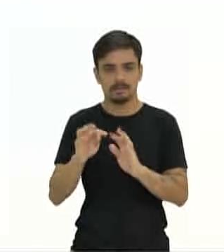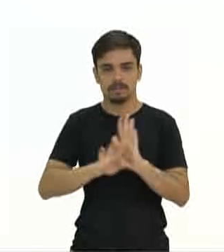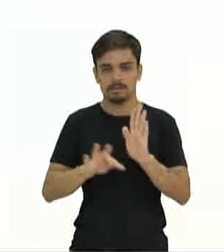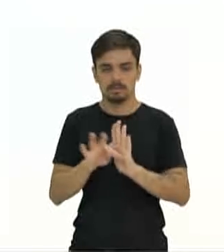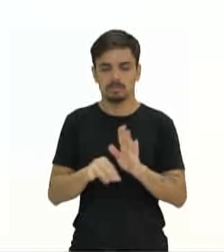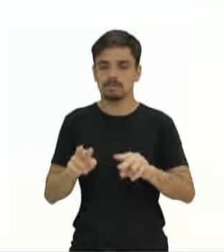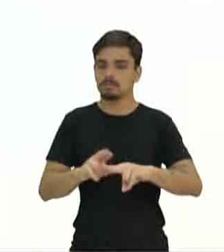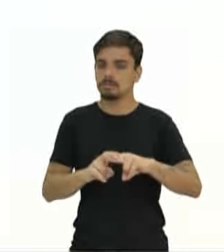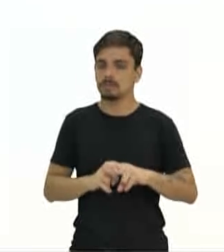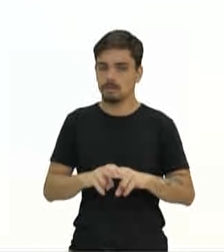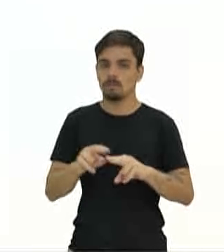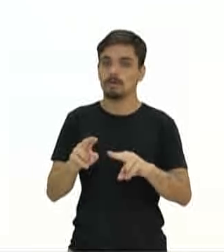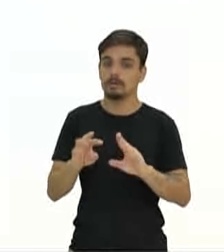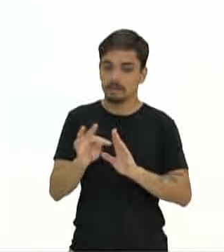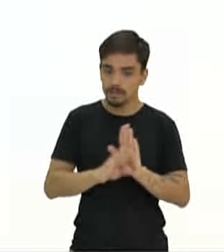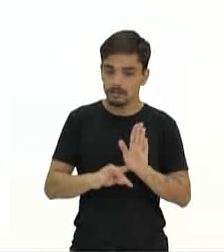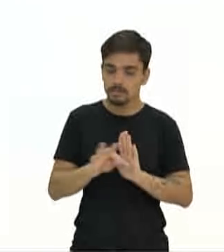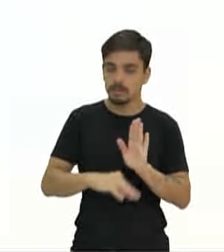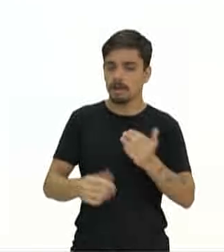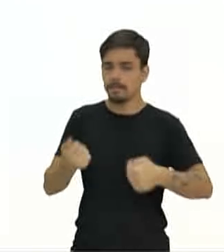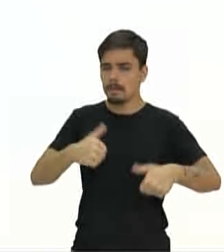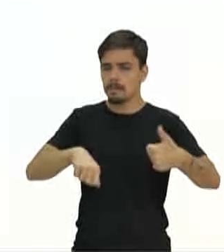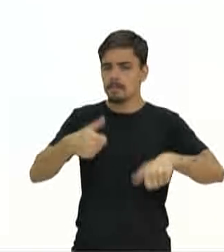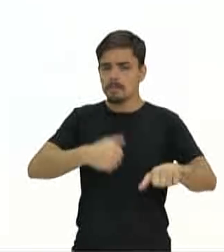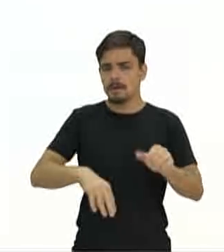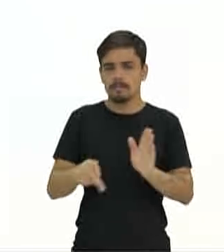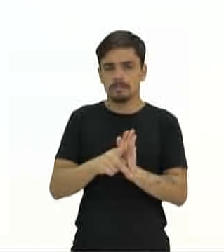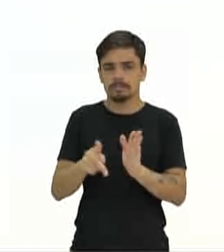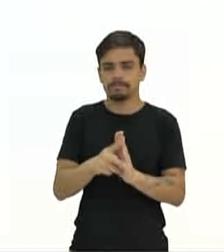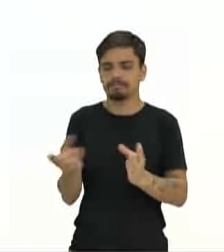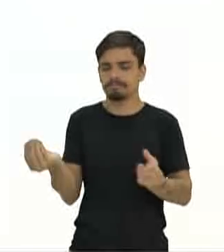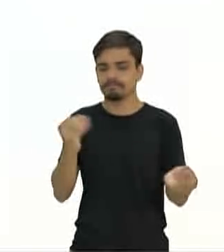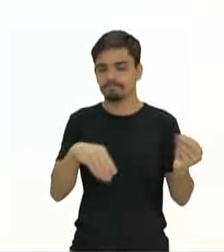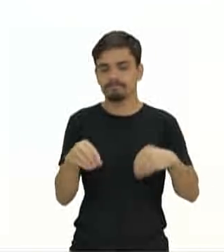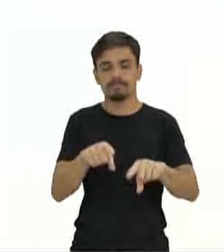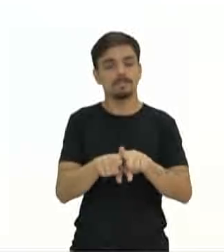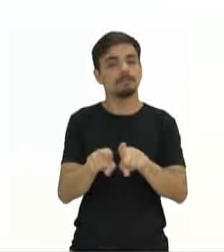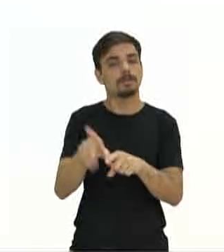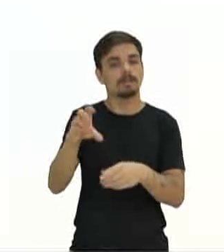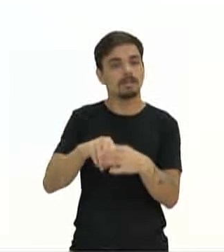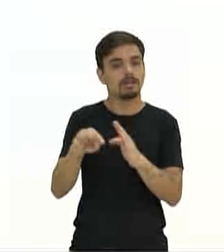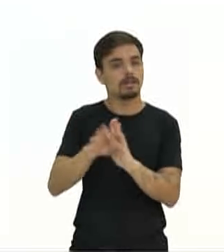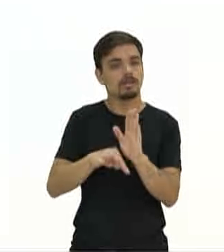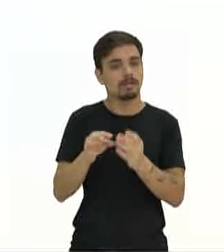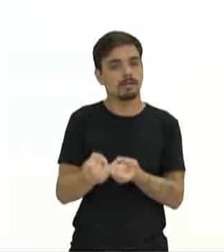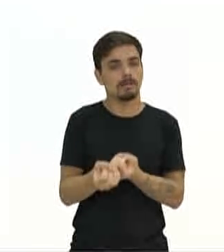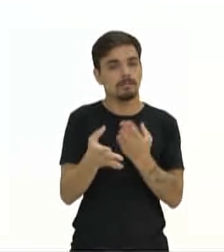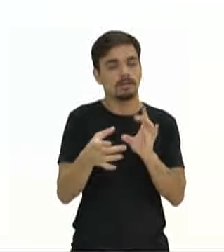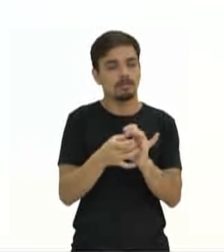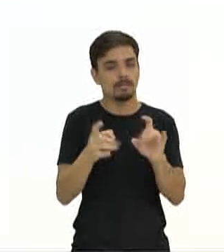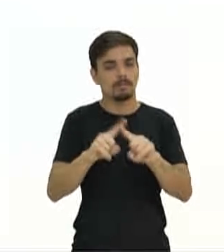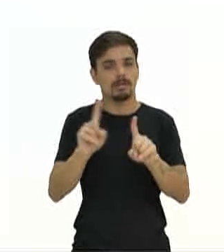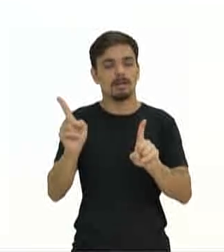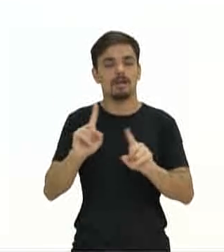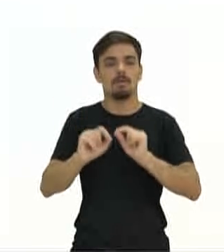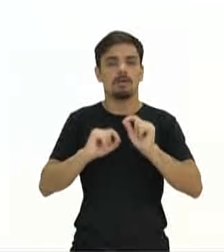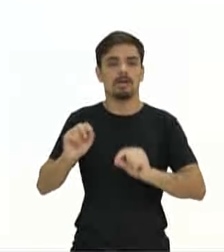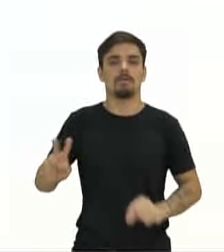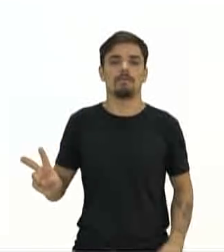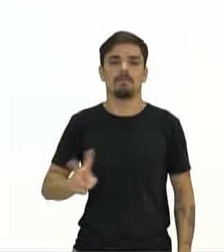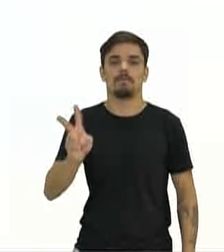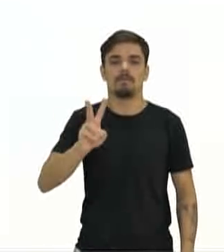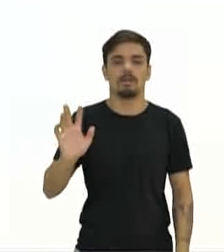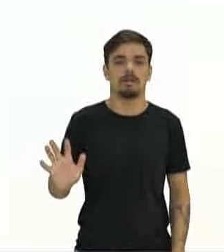texto foi alimentado ali e já disse no texto o quê? Que a liberdade de expressão é um dos valores mais